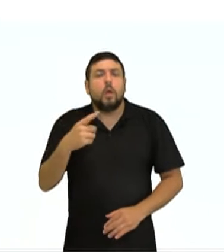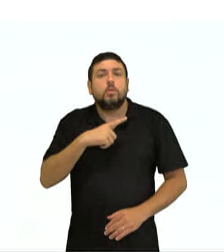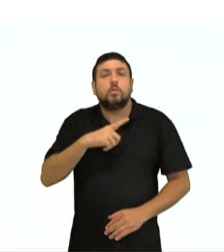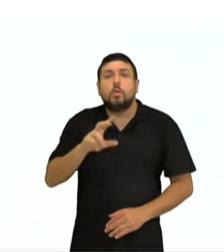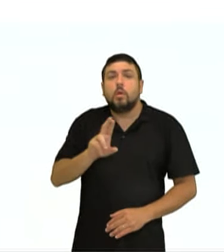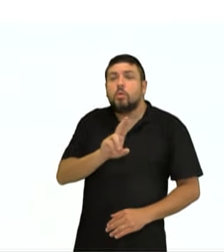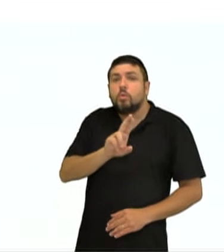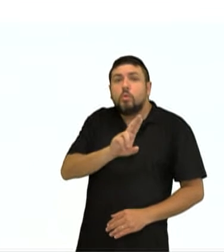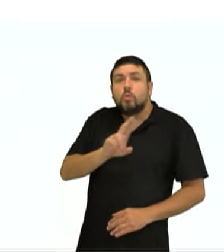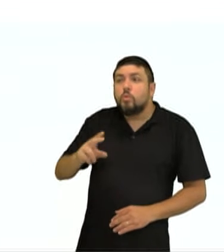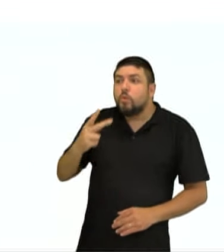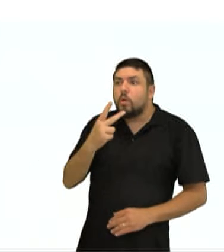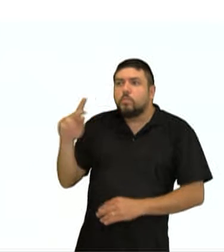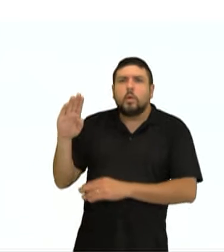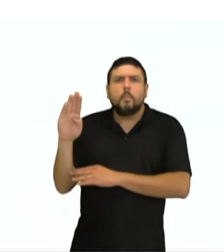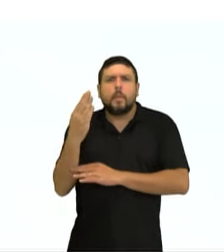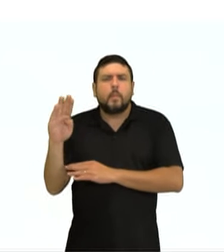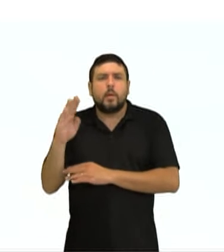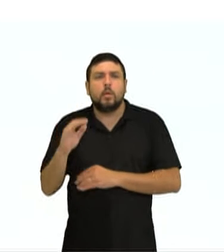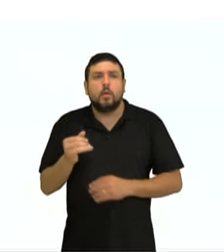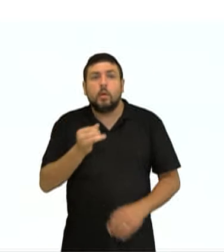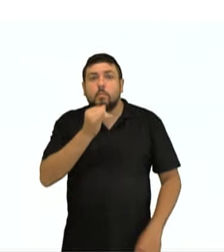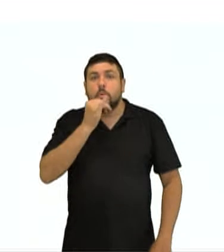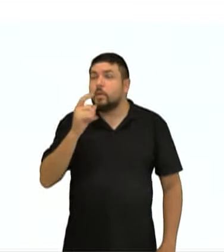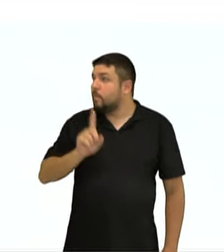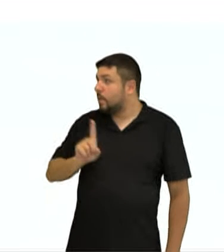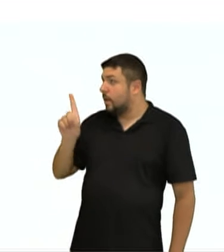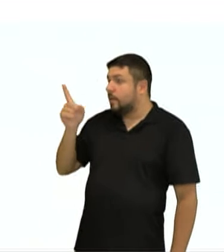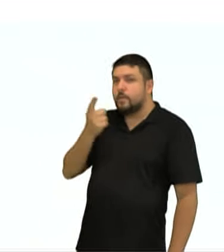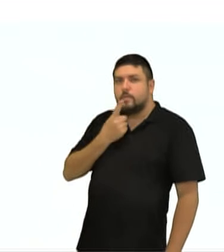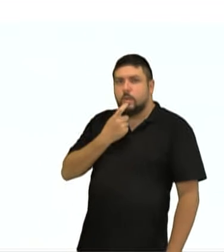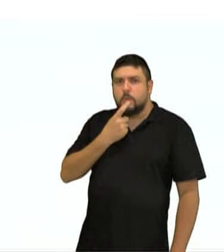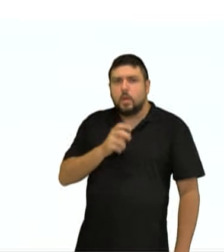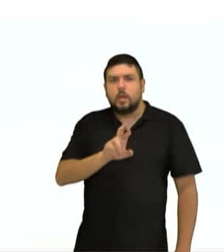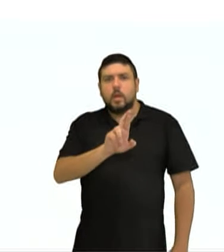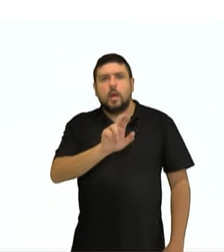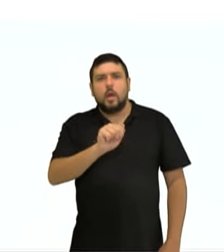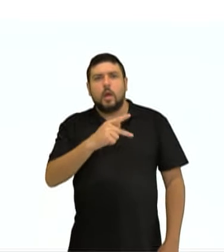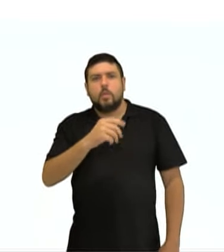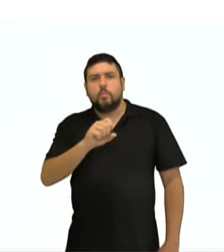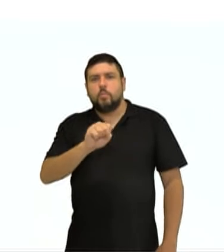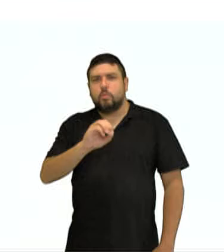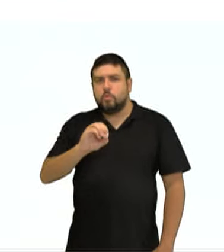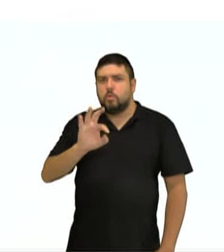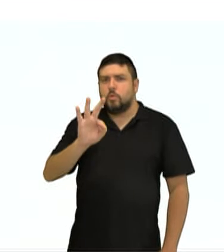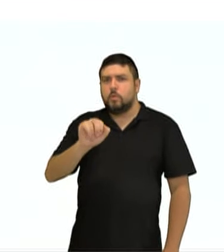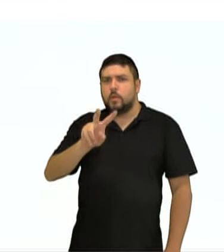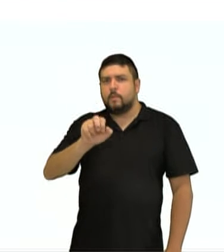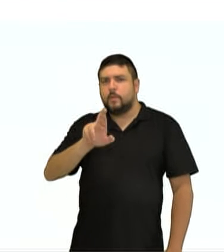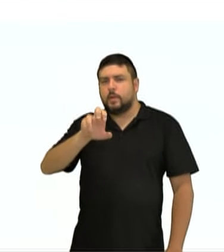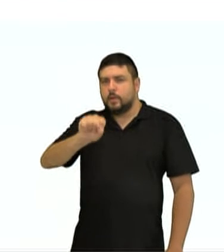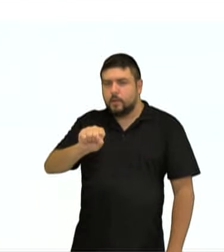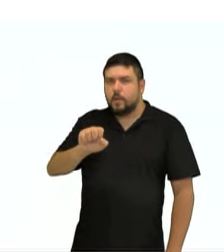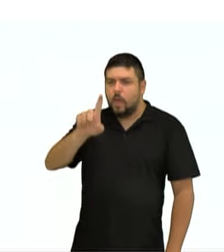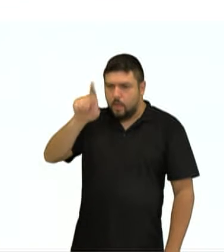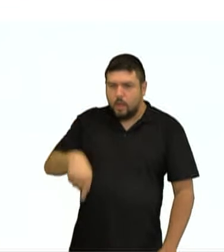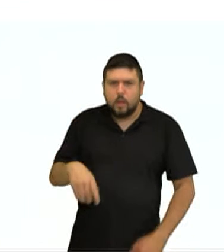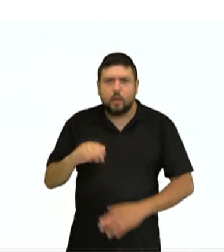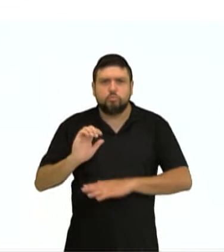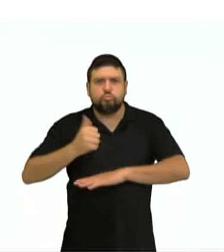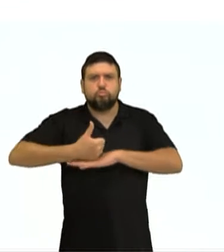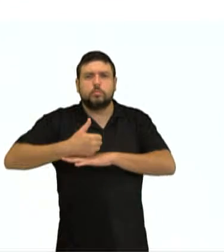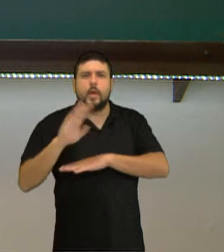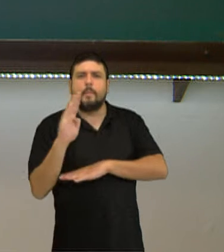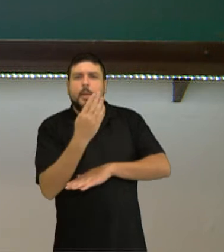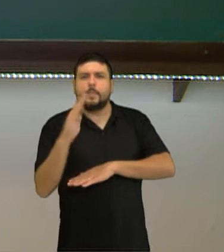exemplo, aqui em destacado, em vermelho, a rodovia da Raposo Tavares, e Raposo Tavares era um dos bandeirantes. Gente,